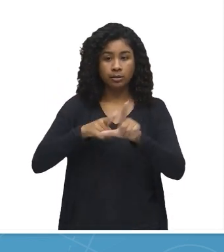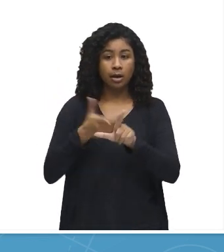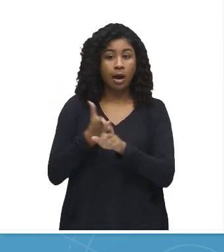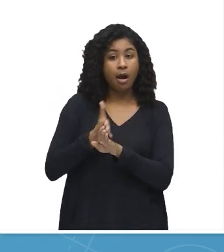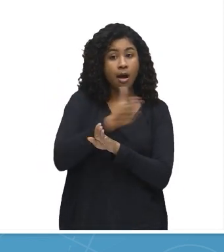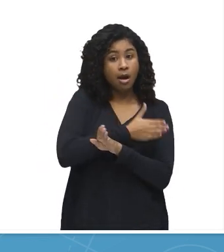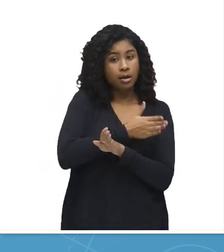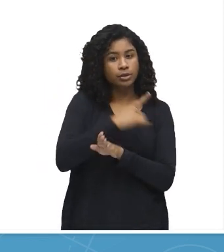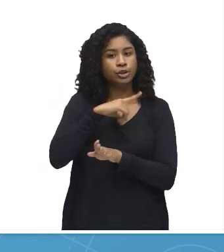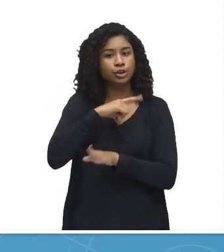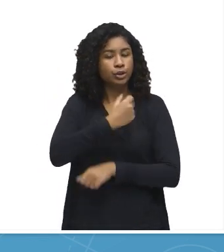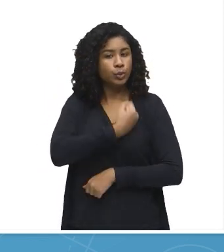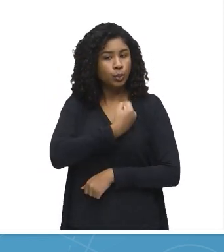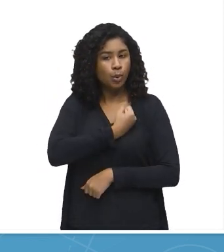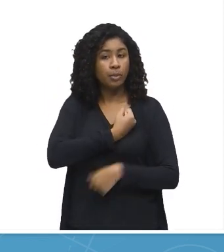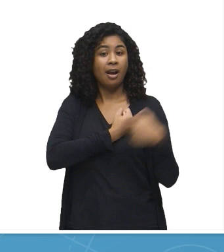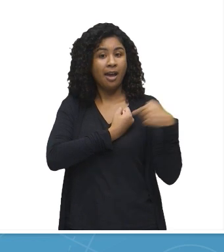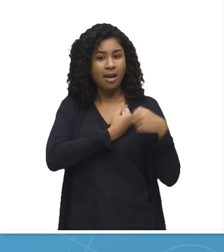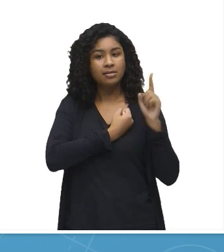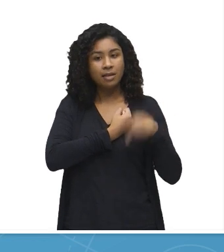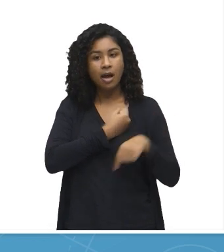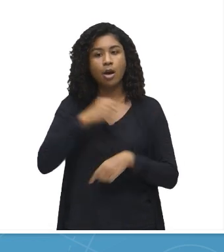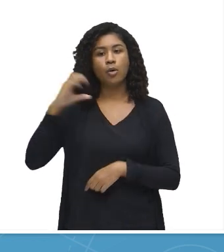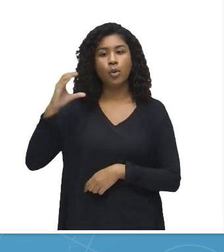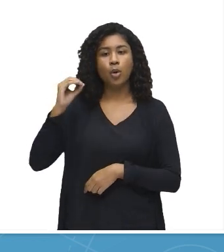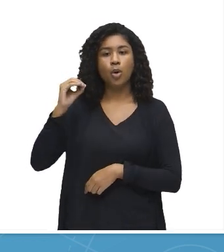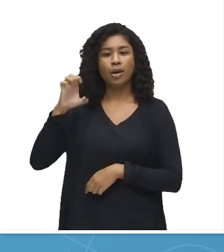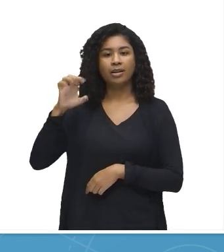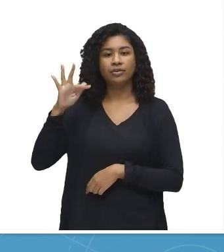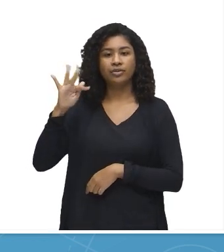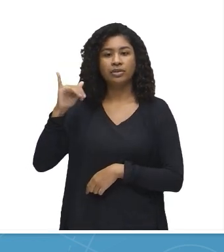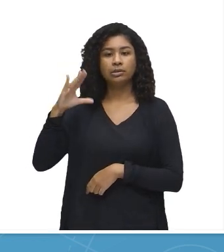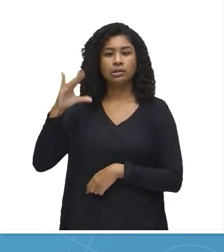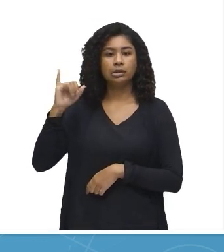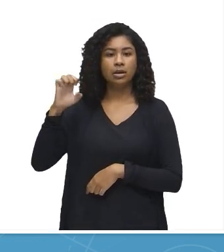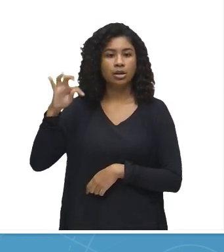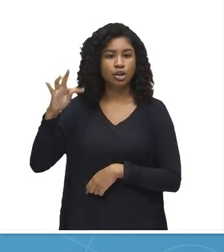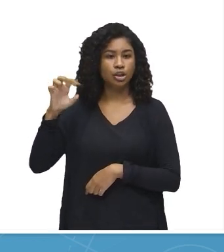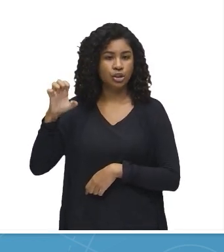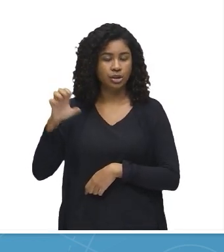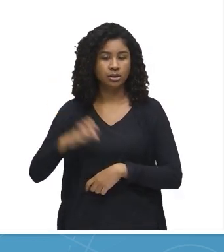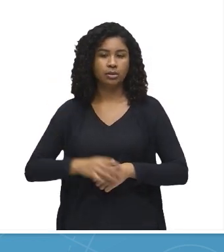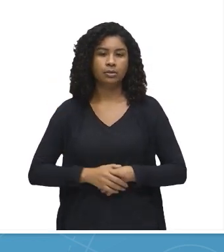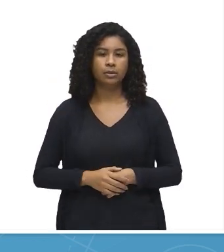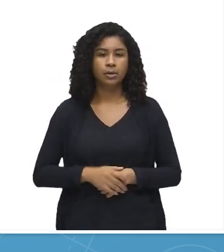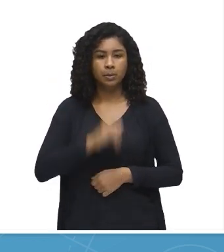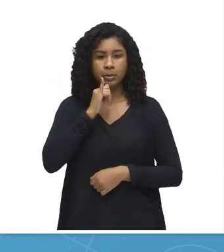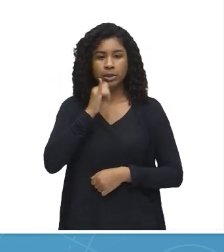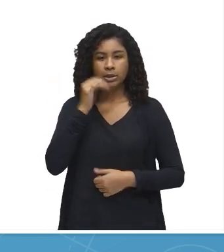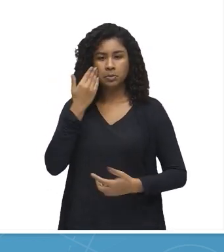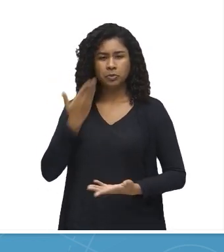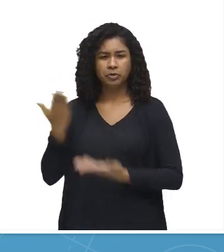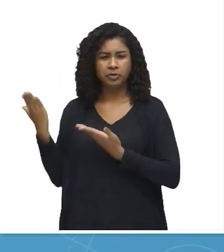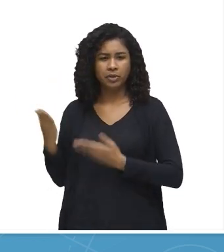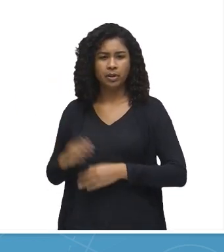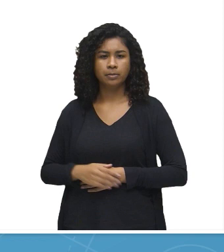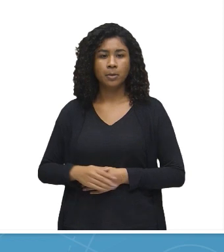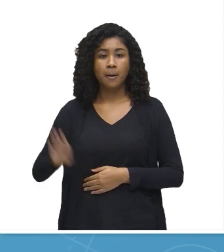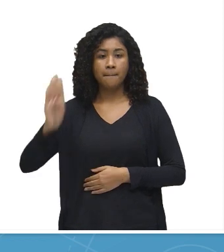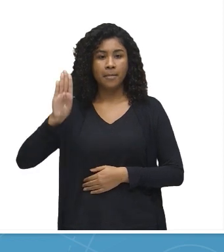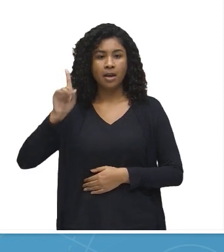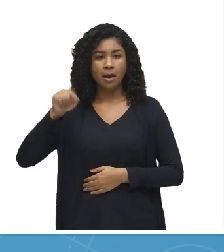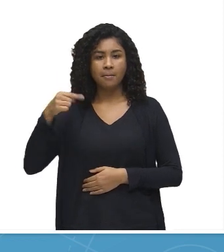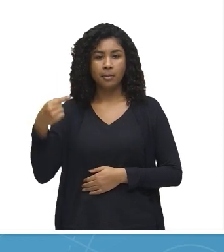sinal ele acompanha o número, tá, pessoal? Então aqui na letra A, por exemplo, o valor de B é menos 4, tá certo? Vamos ver como foi que